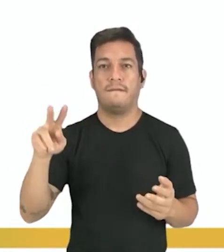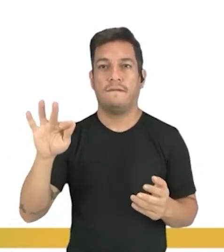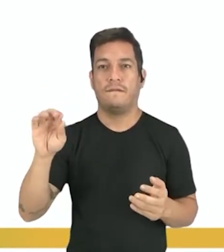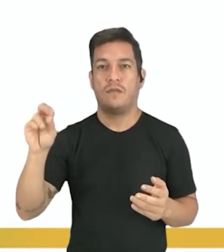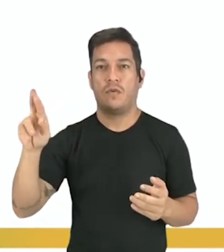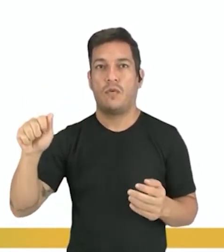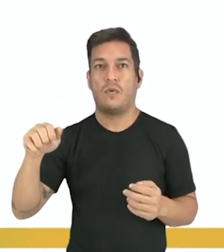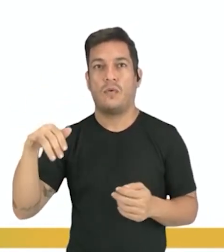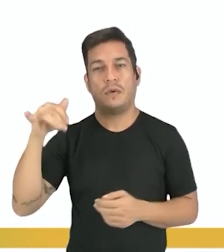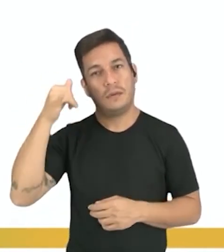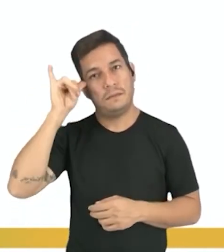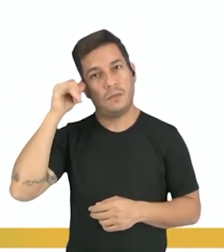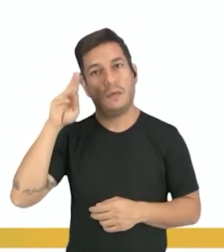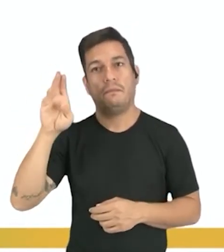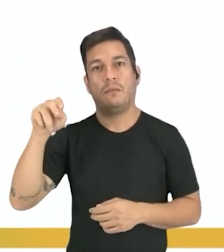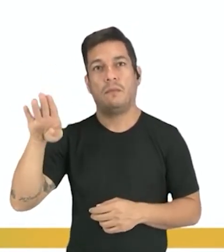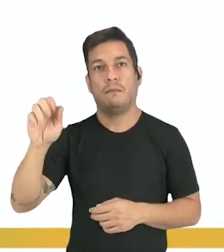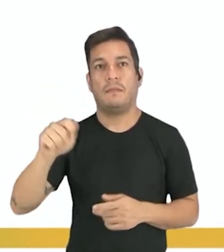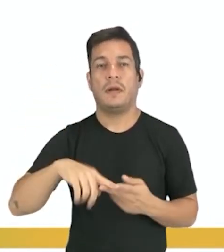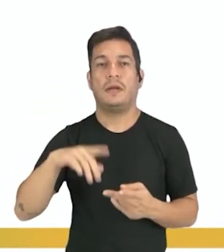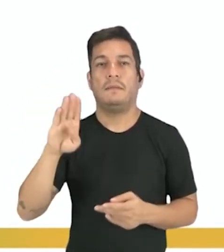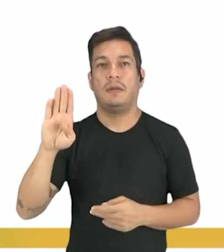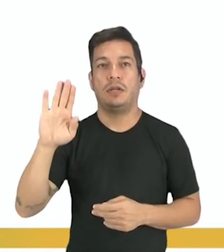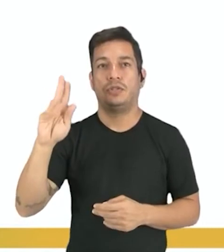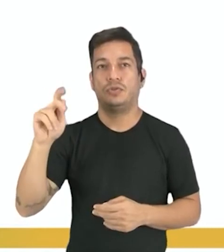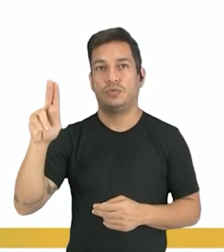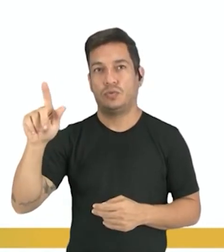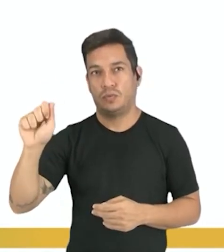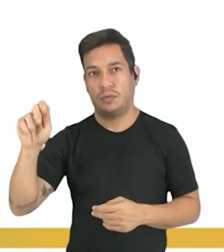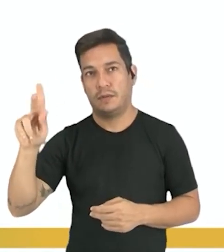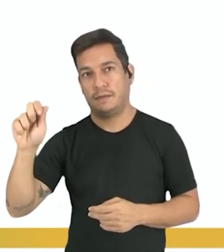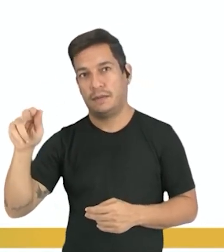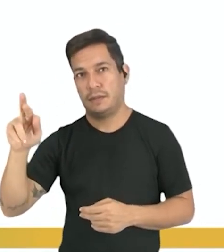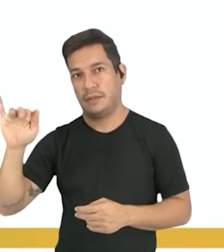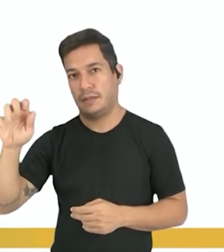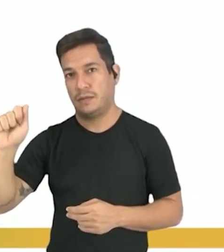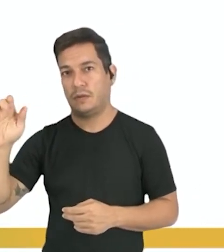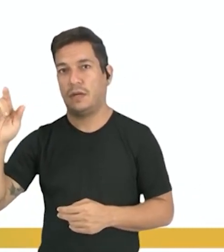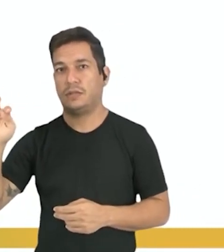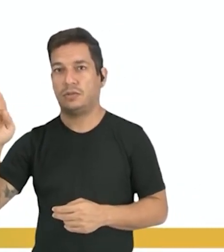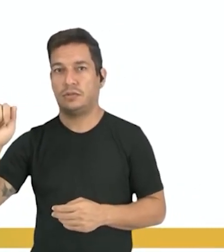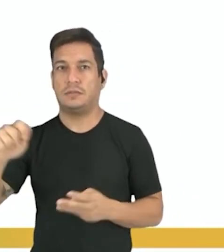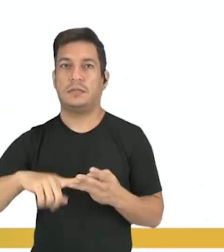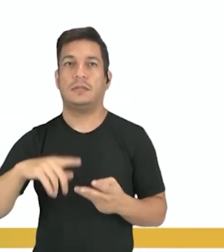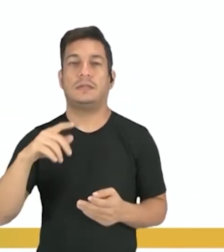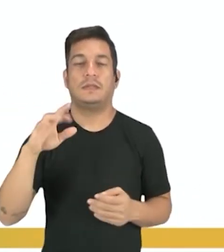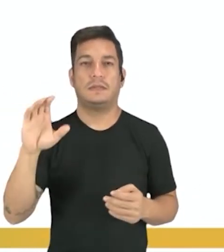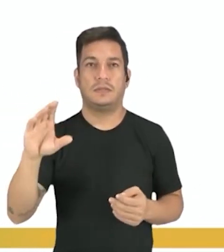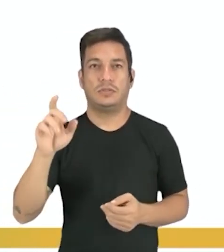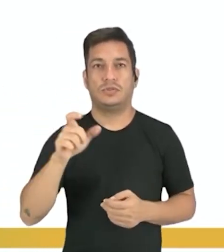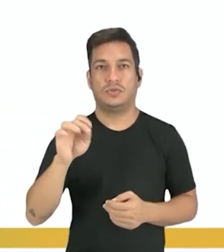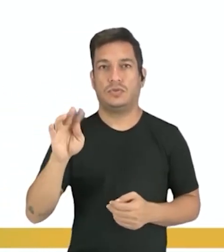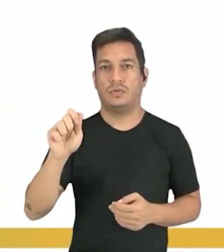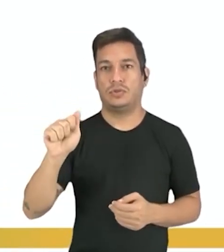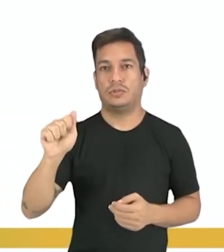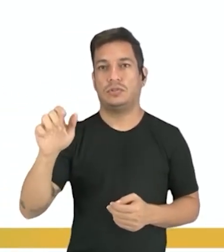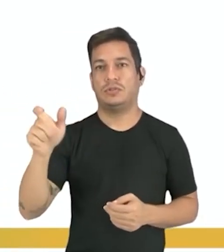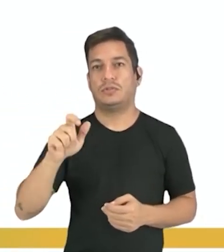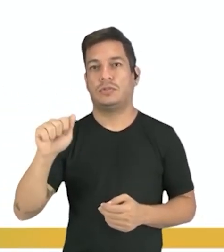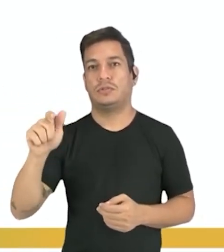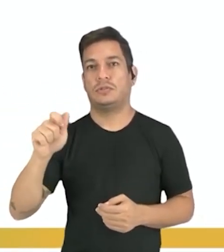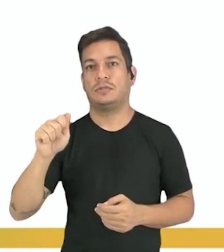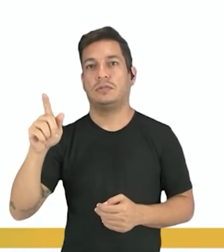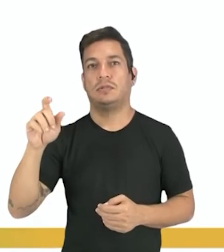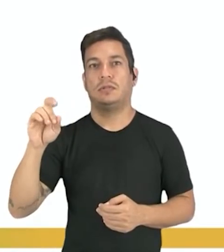Forró e boi-bumbá B chula Vanerão e catira cê Xote Xaxado e Carimbó